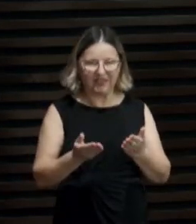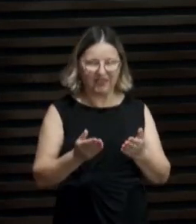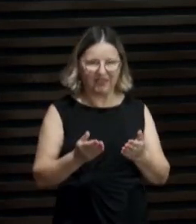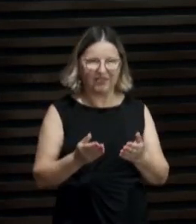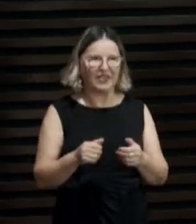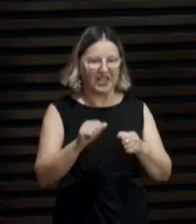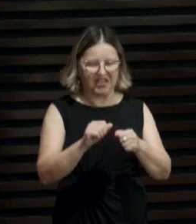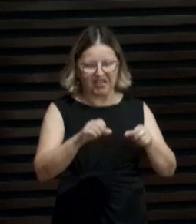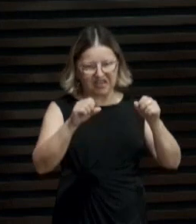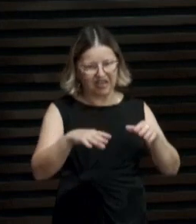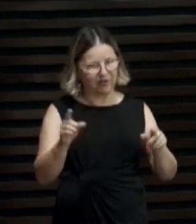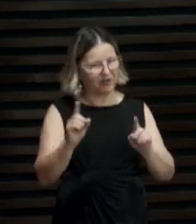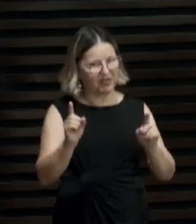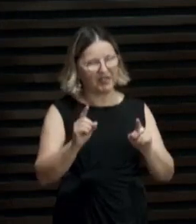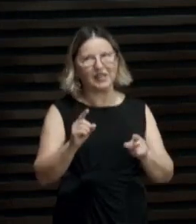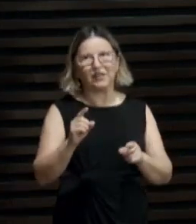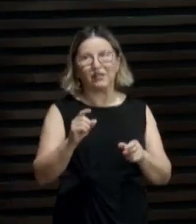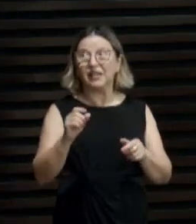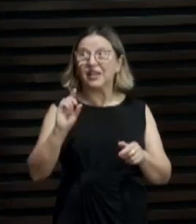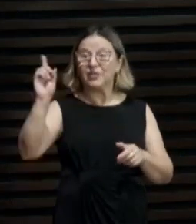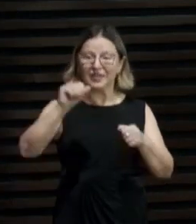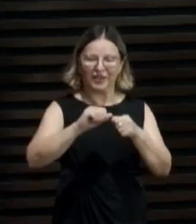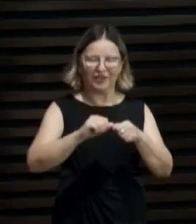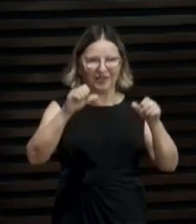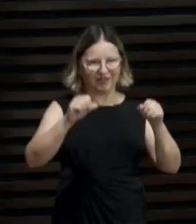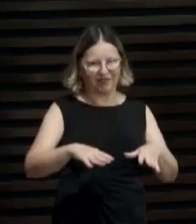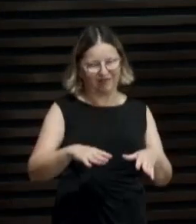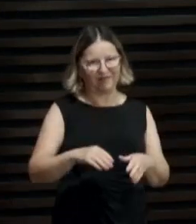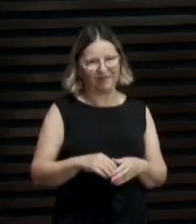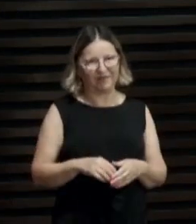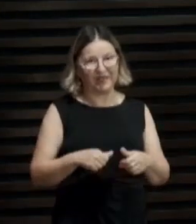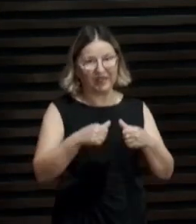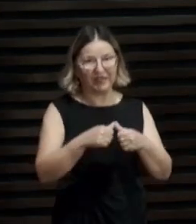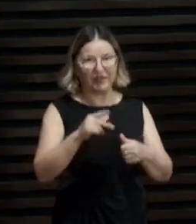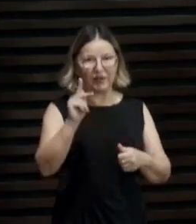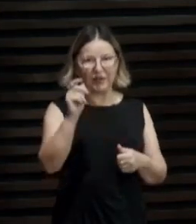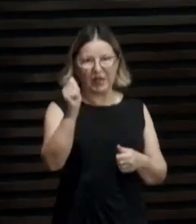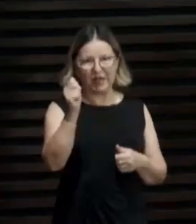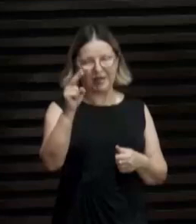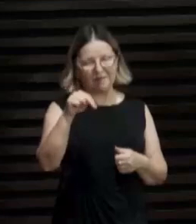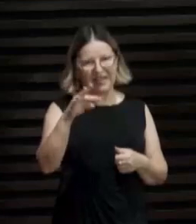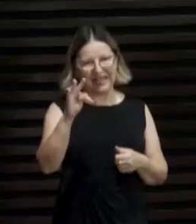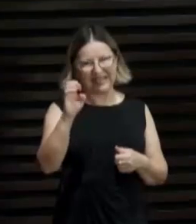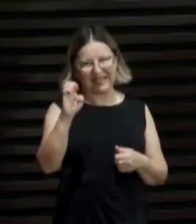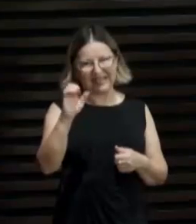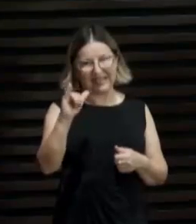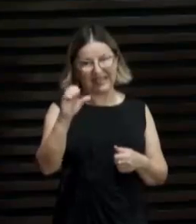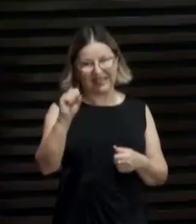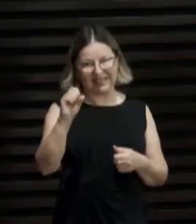qual é bendito eternamente. Então esse é panteísmo, essa coisa de acreditar em qualquer